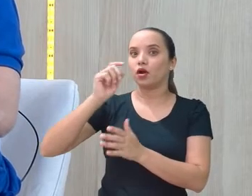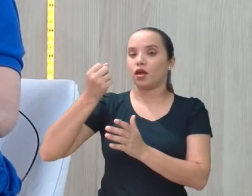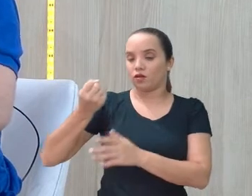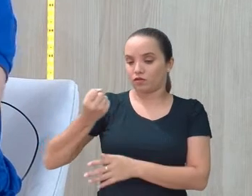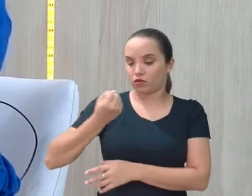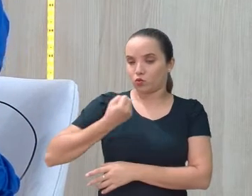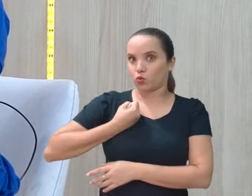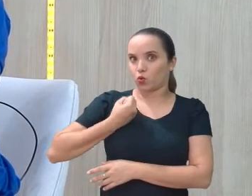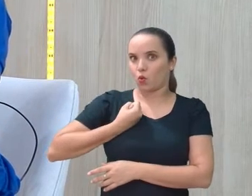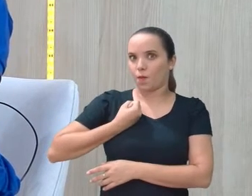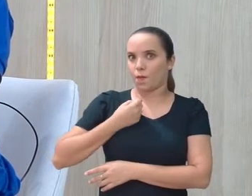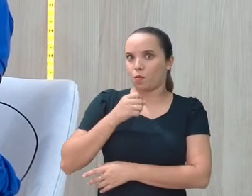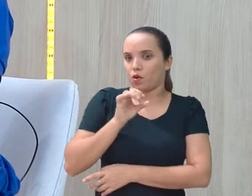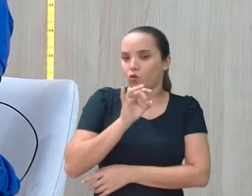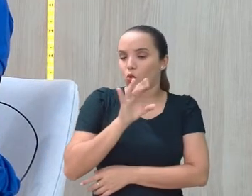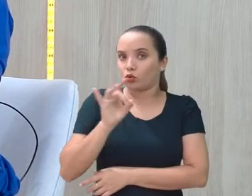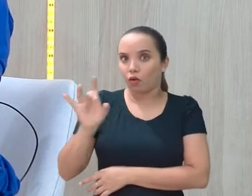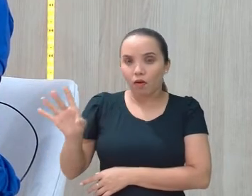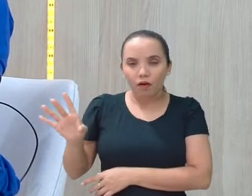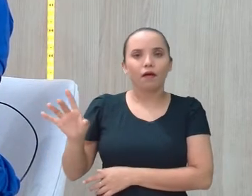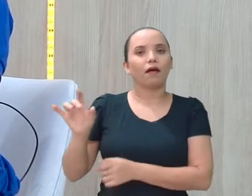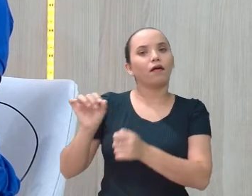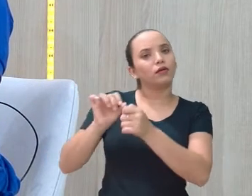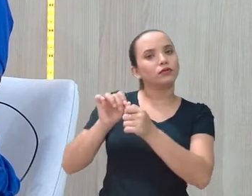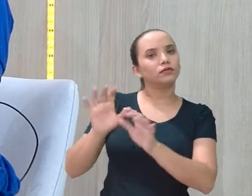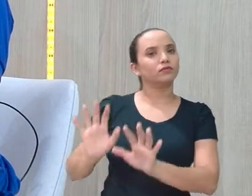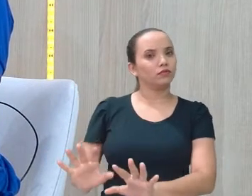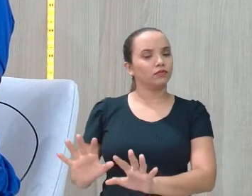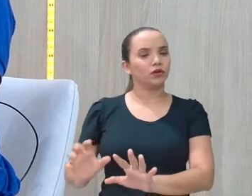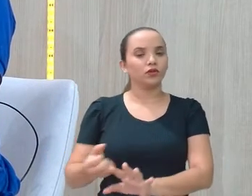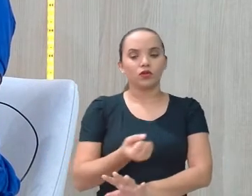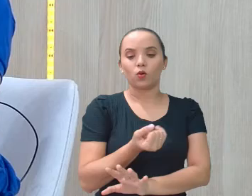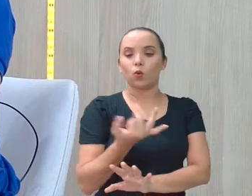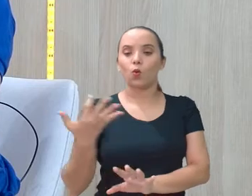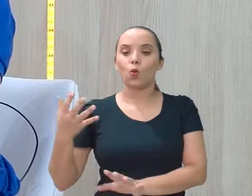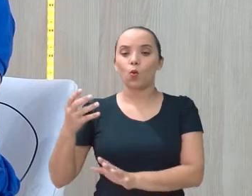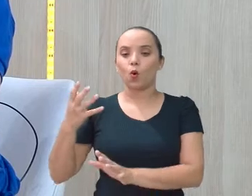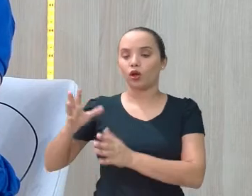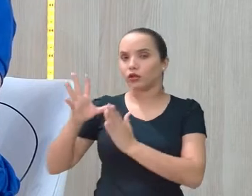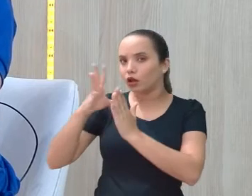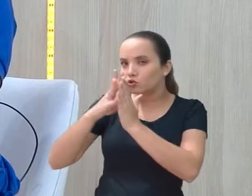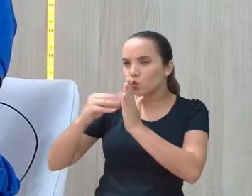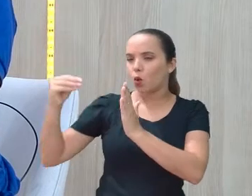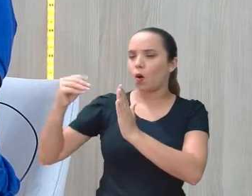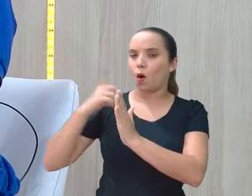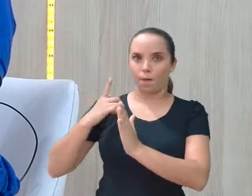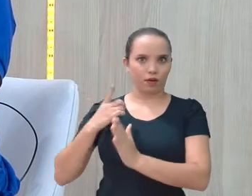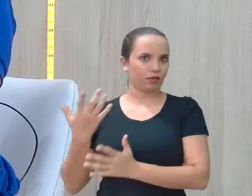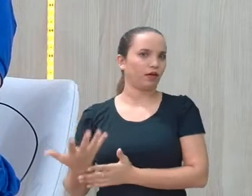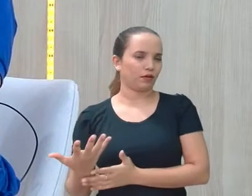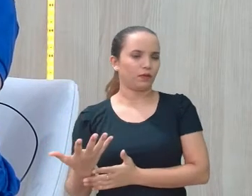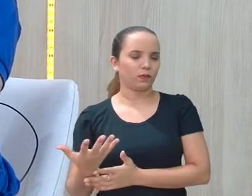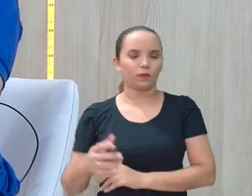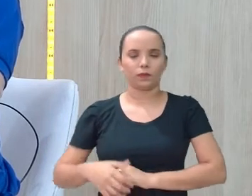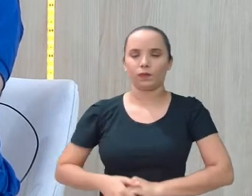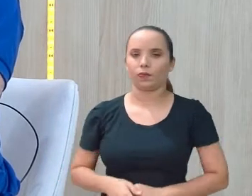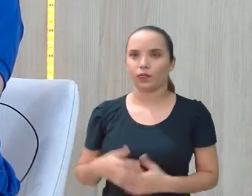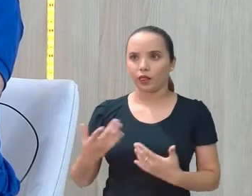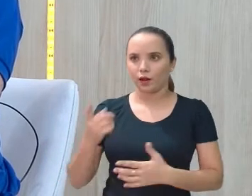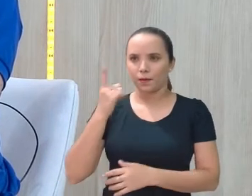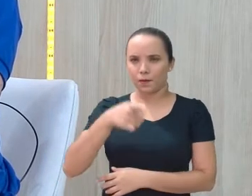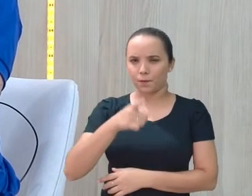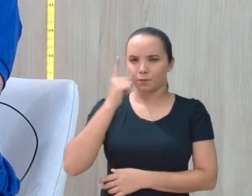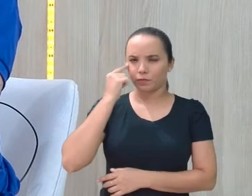que eles fizeram, quantas cópias eles fizeram. Então, é assim. Lembram lá